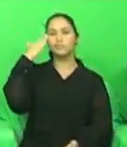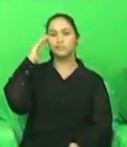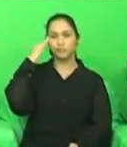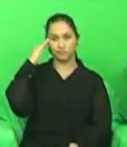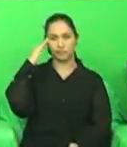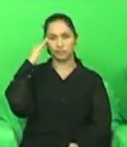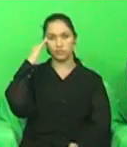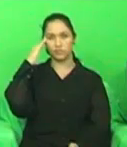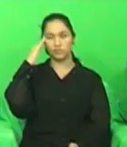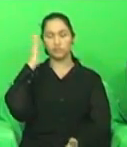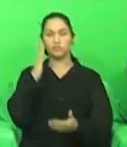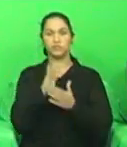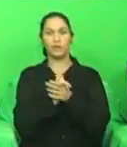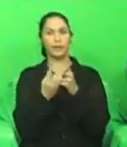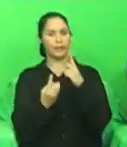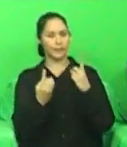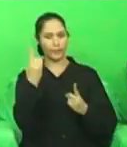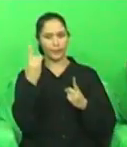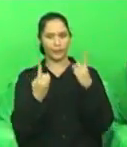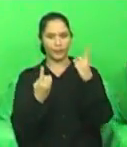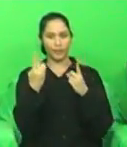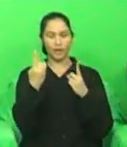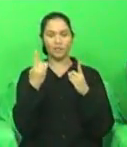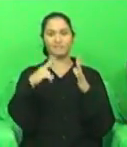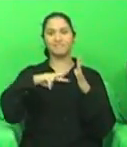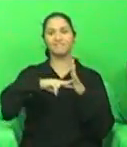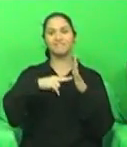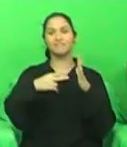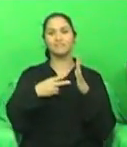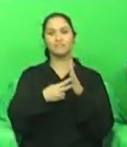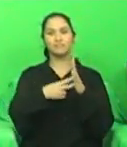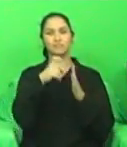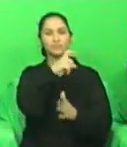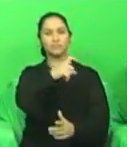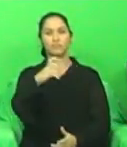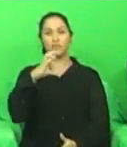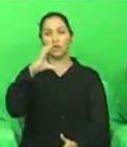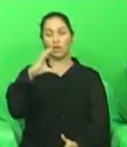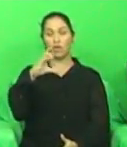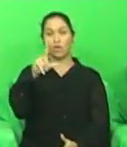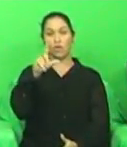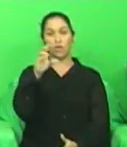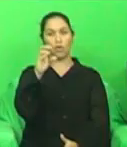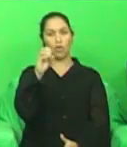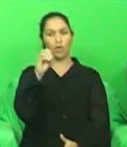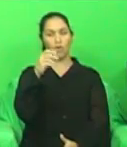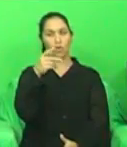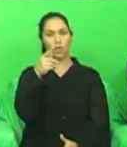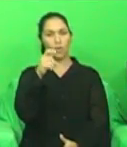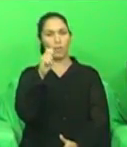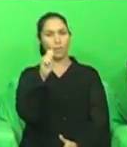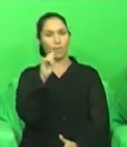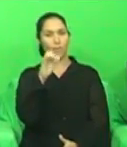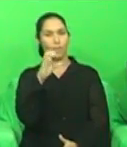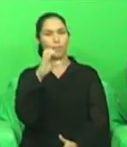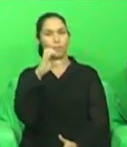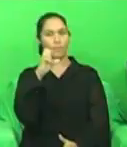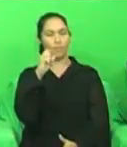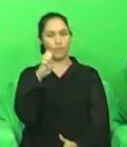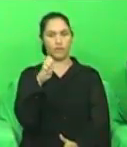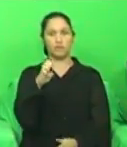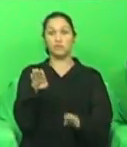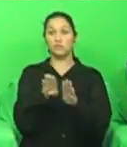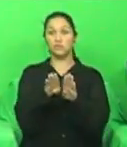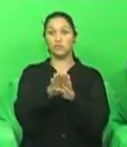a verdade o verdadeiro sentido da palavra complexe qual o verdadeiro sentido da dos departamentos das empresas